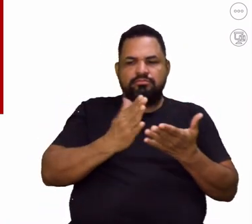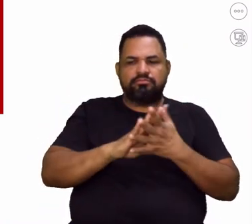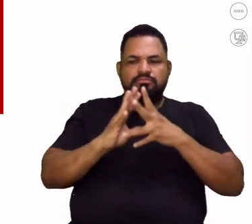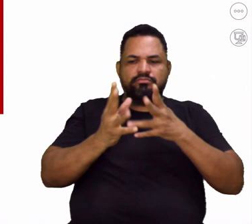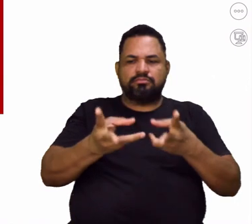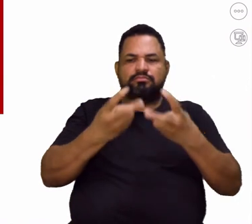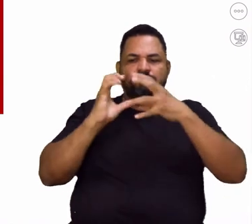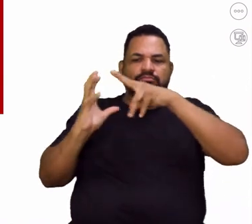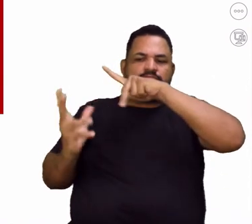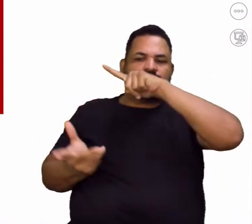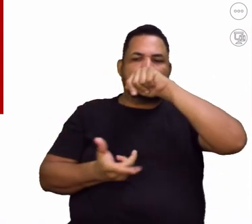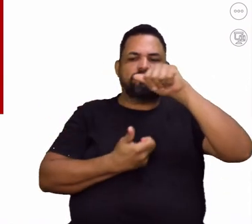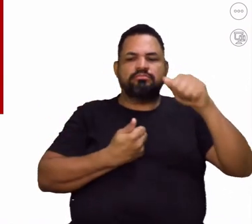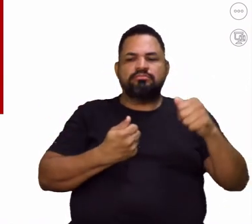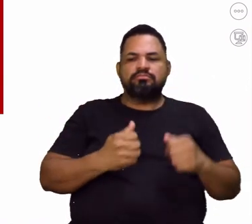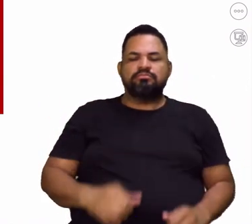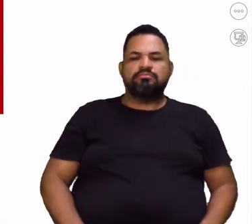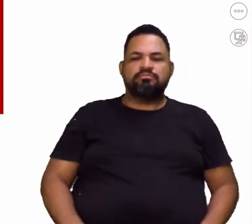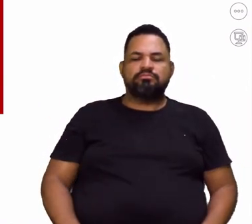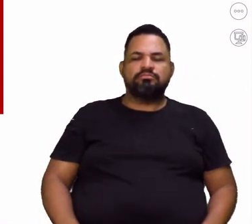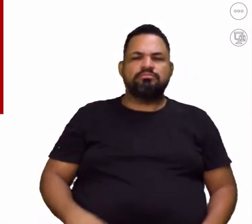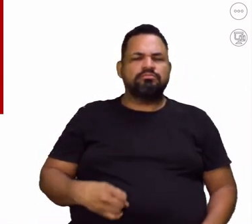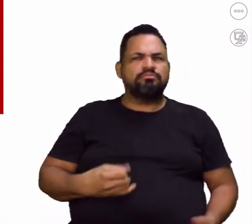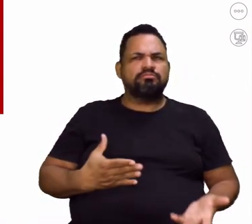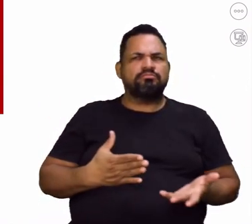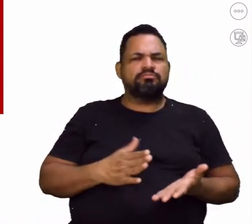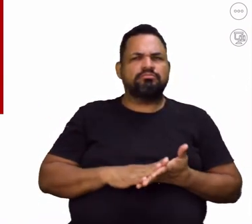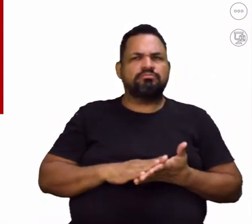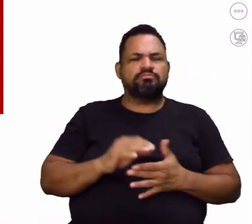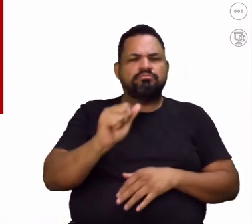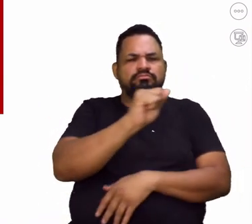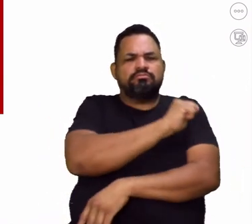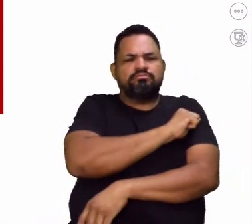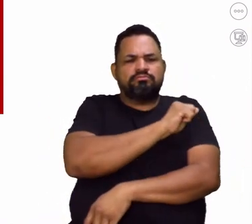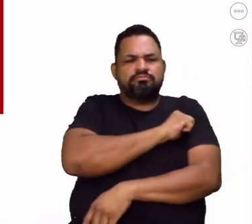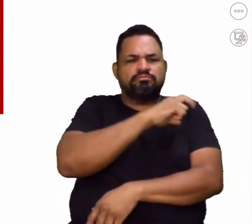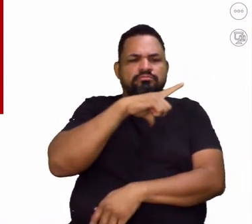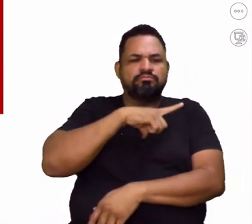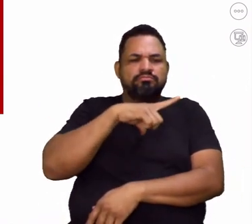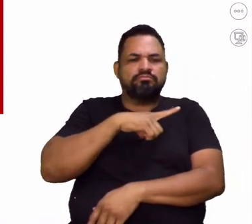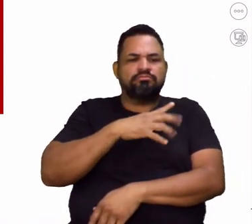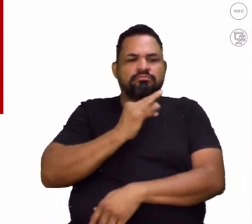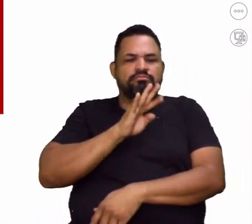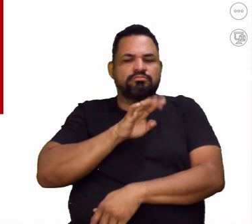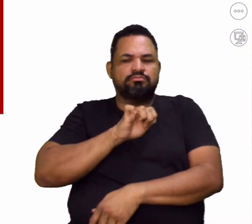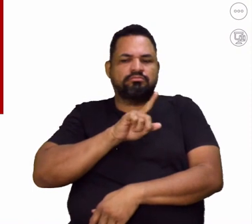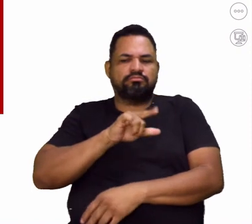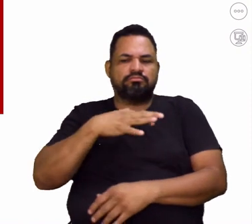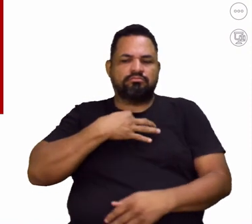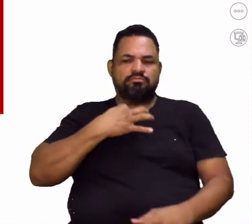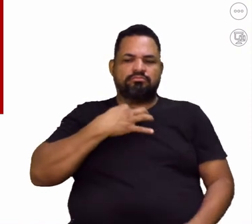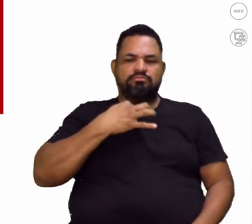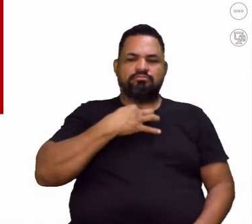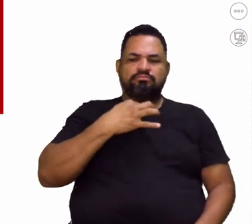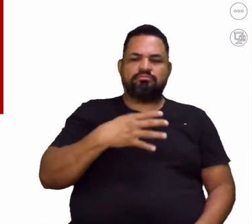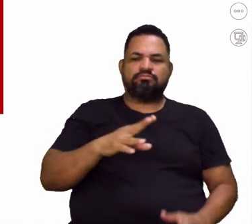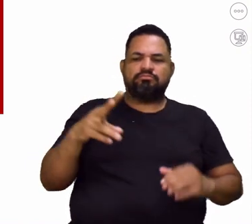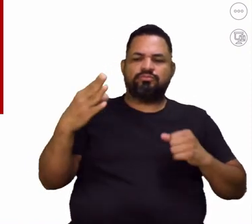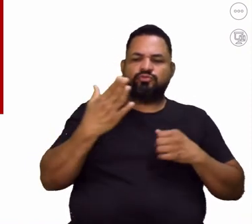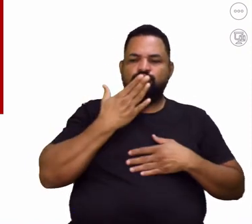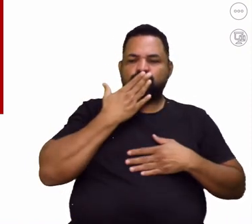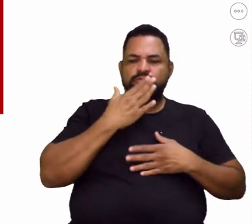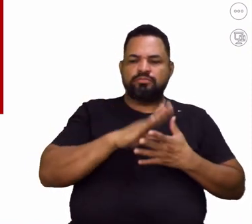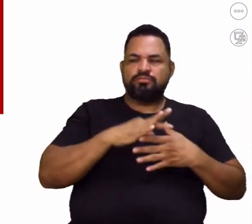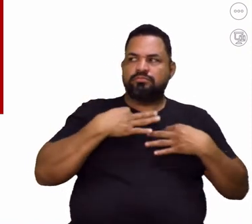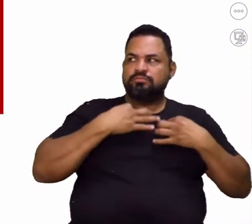mundo. Bom, será que o aluno sabe que tem tecido tergal? E aqui é bom que já... Que a marca é tergal,